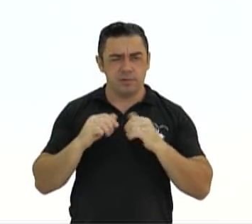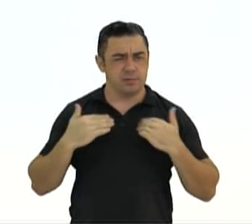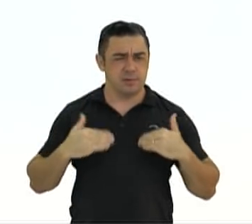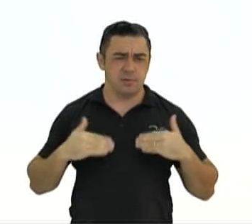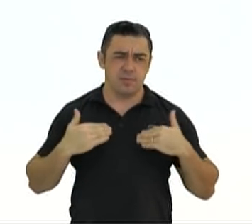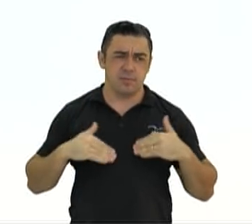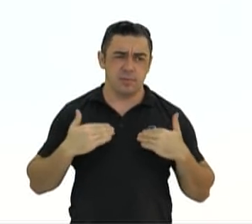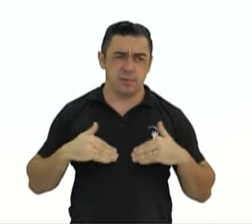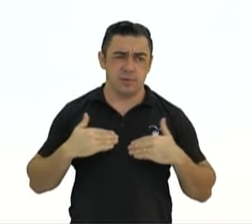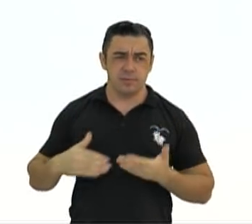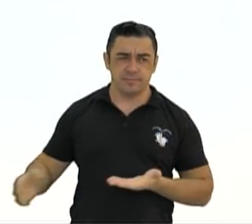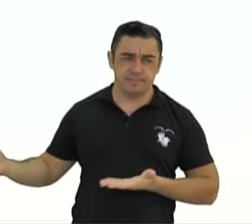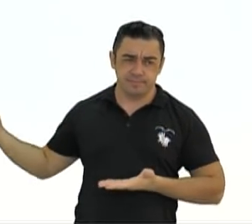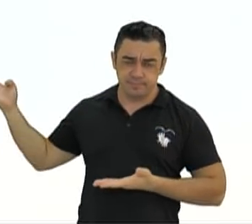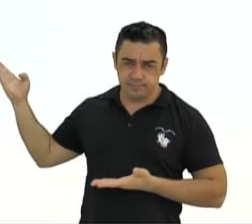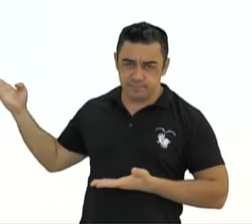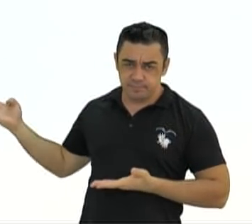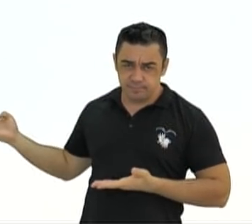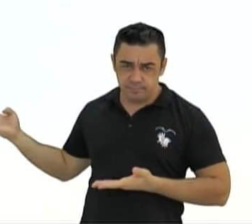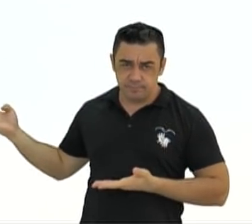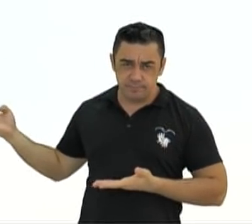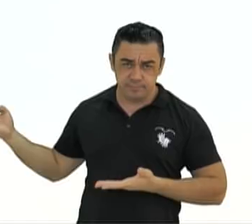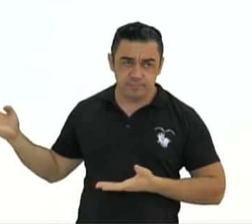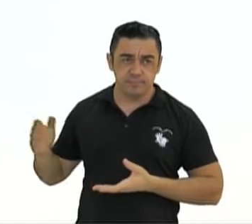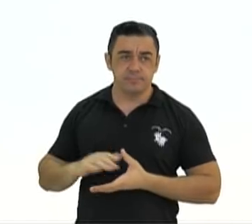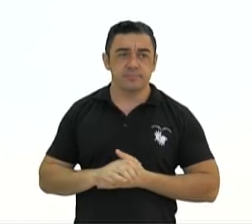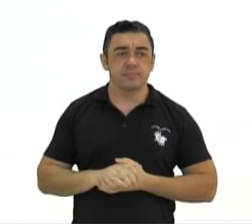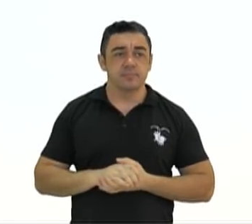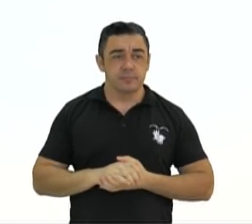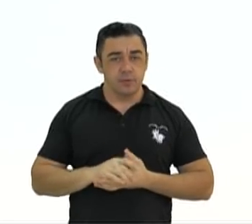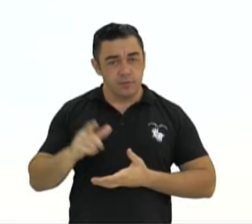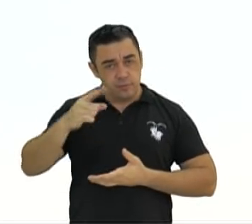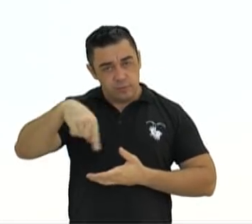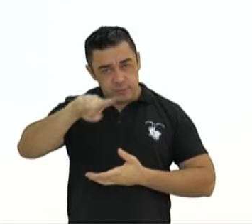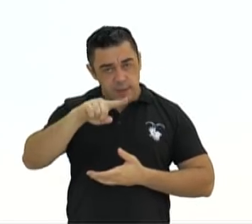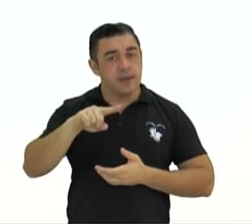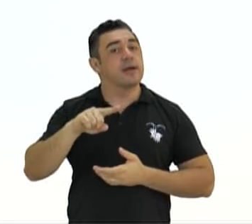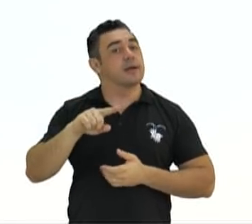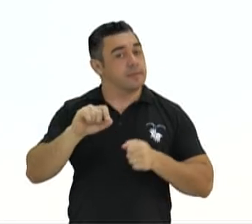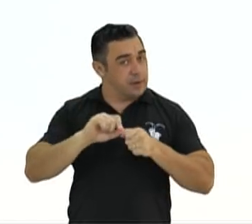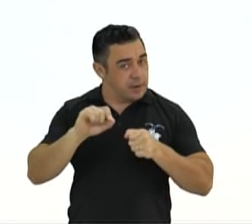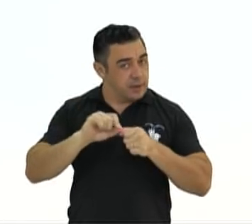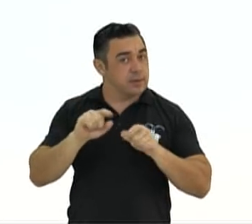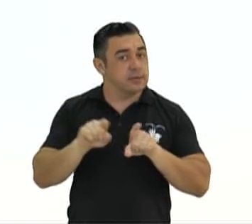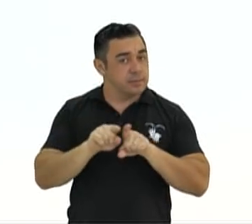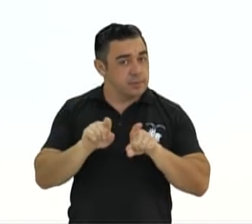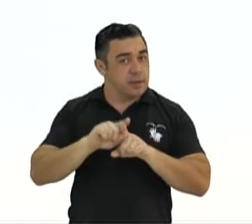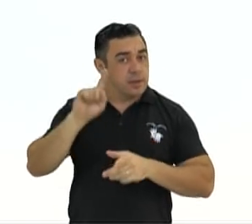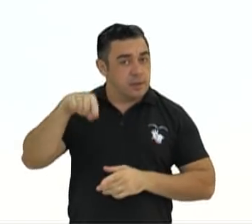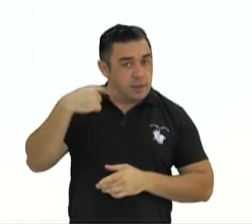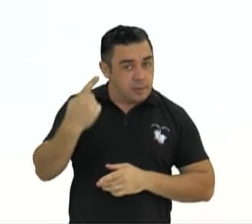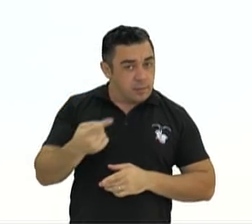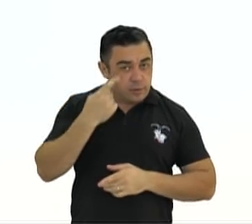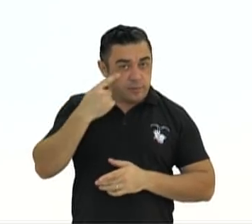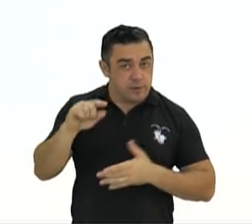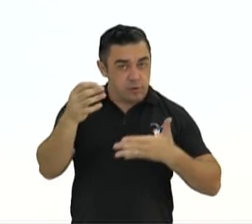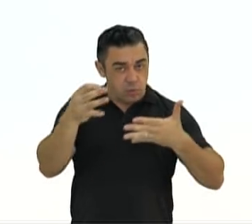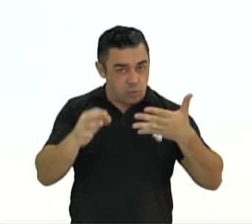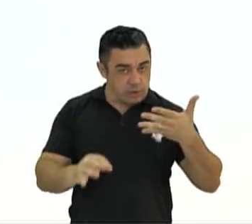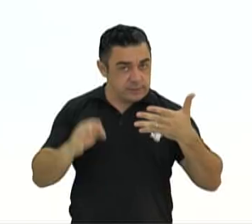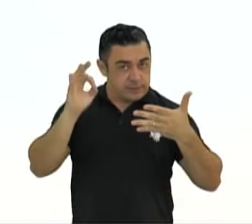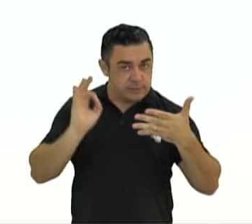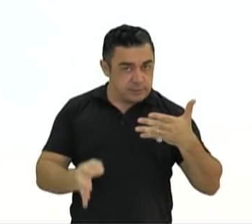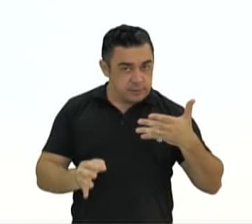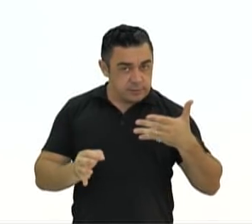tranquilinha, né? A prof fez a continha aqui para vocês façam em casa e depois vocês corrijam para ver se está